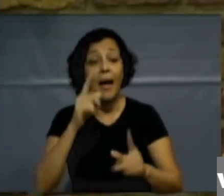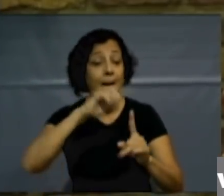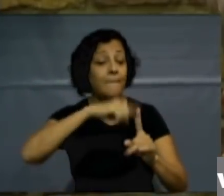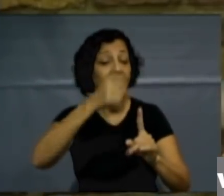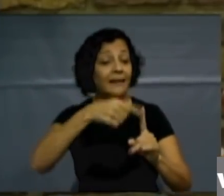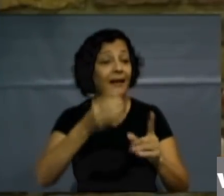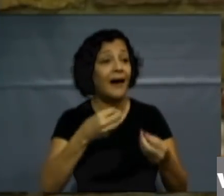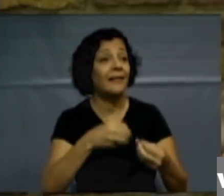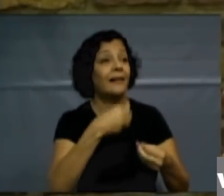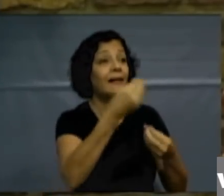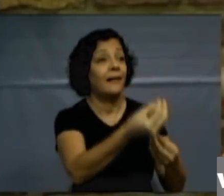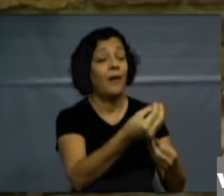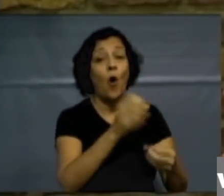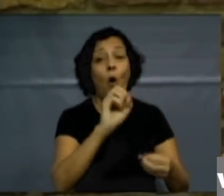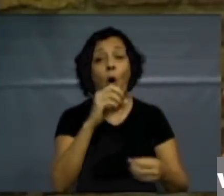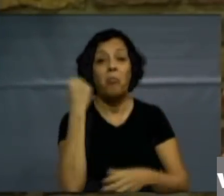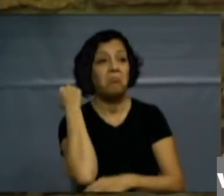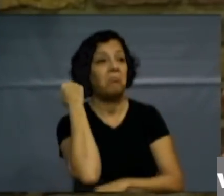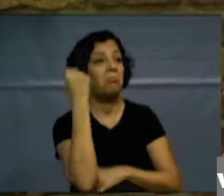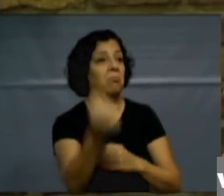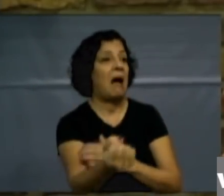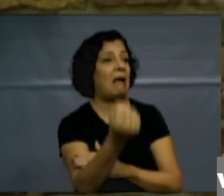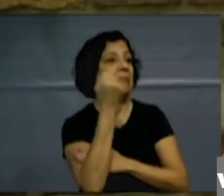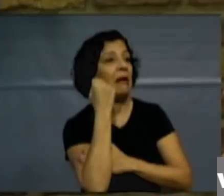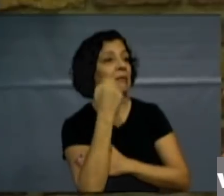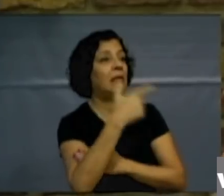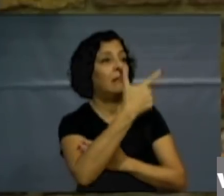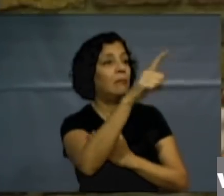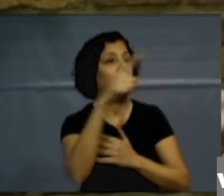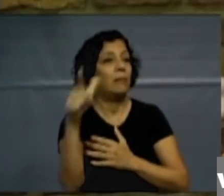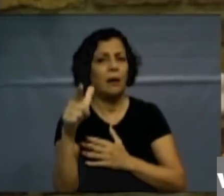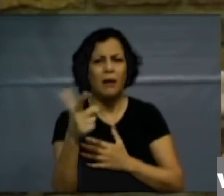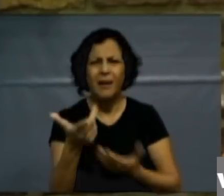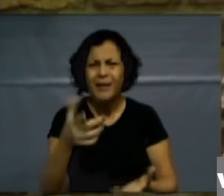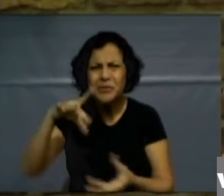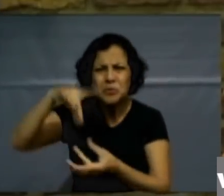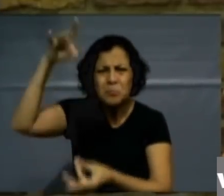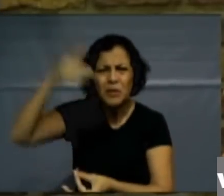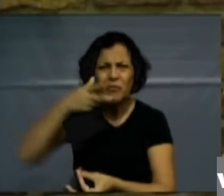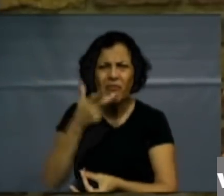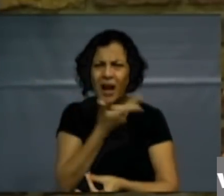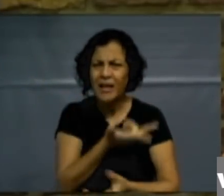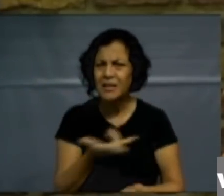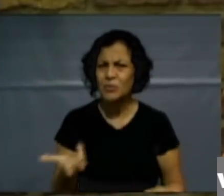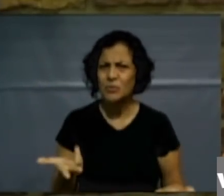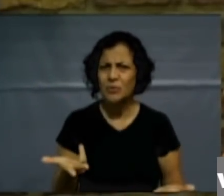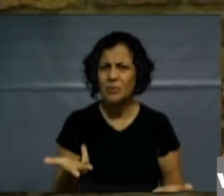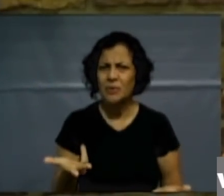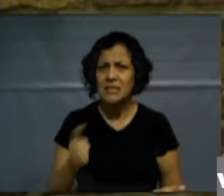essas pessoas que pensam dessa forma, isso pode ser bom espírito? Bom espírito vai usar um termo desse?